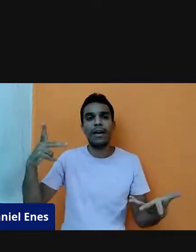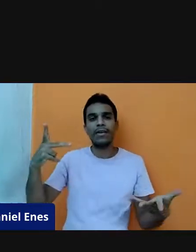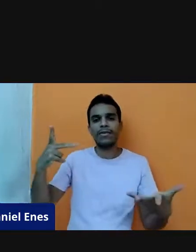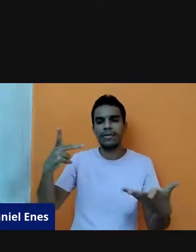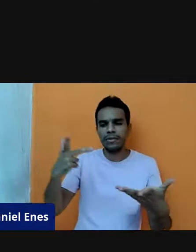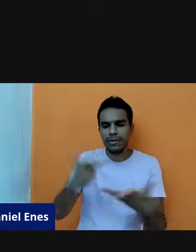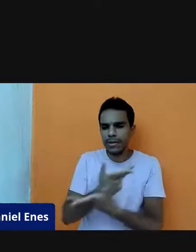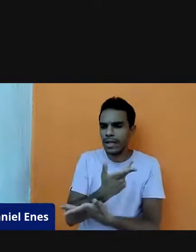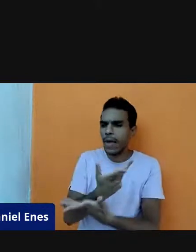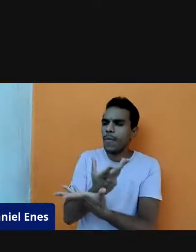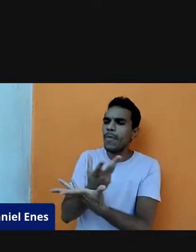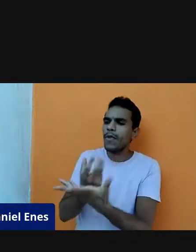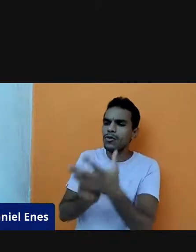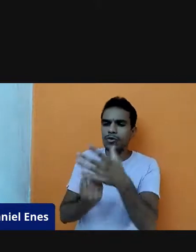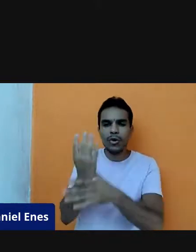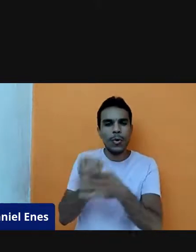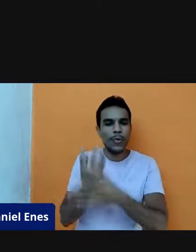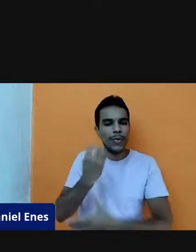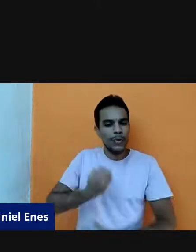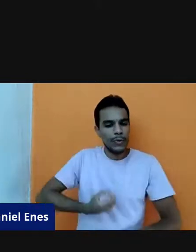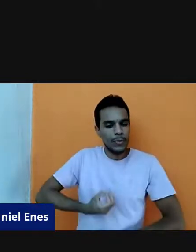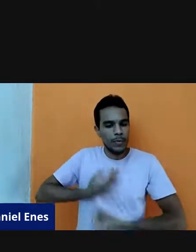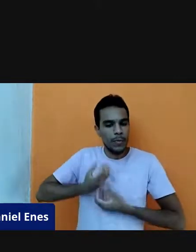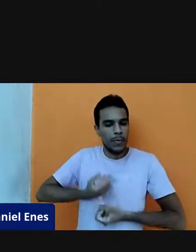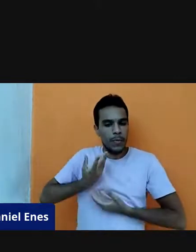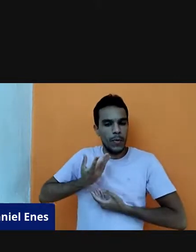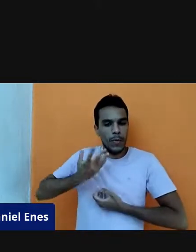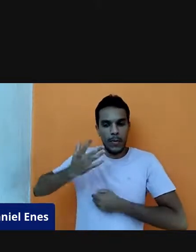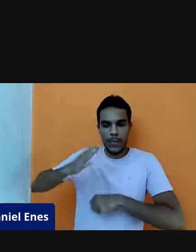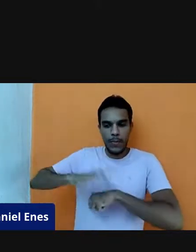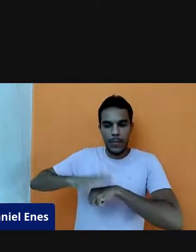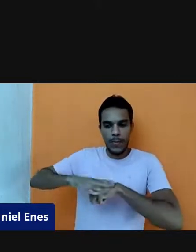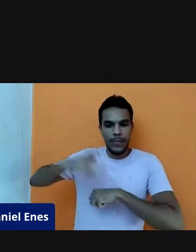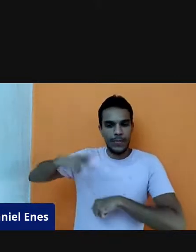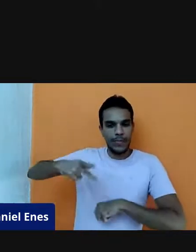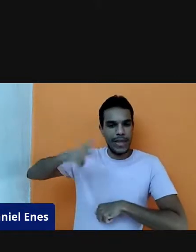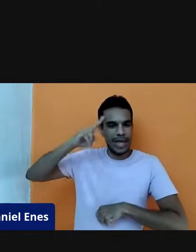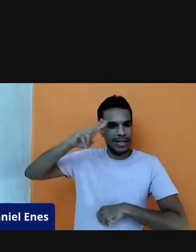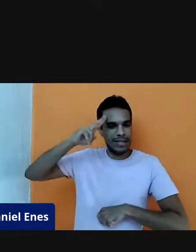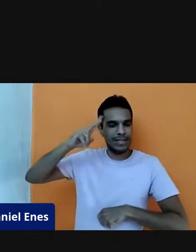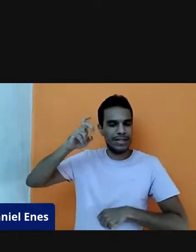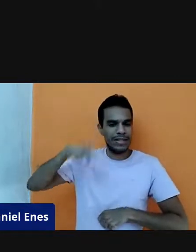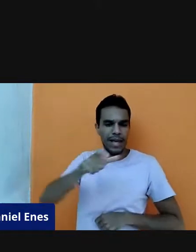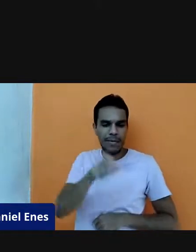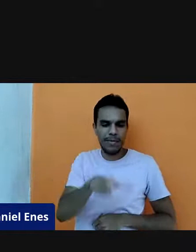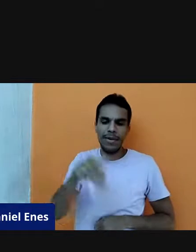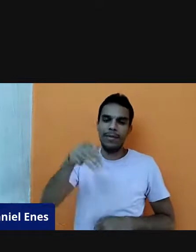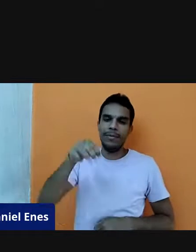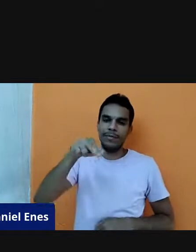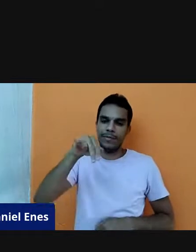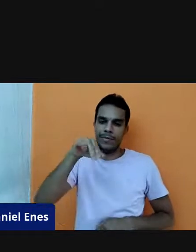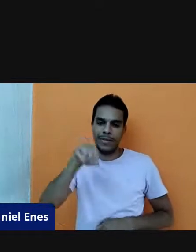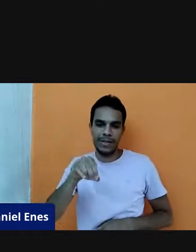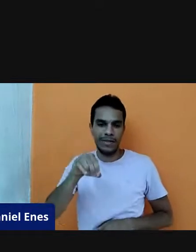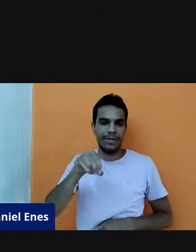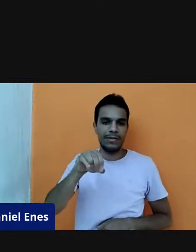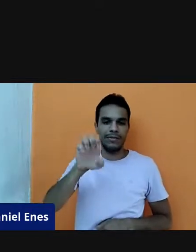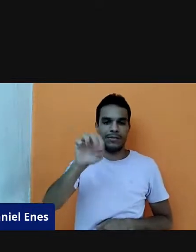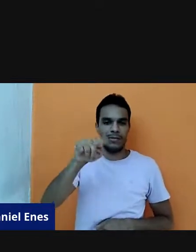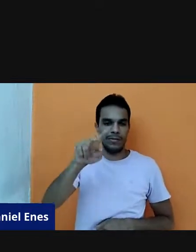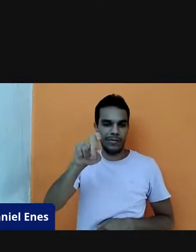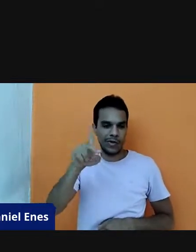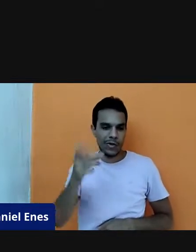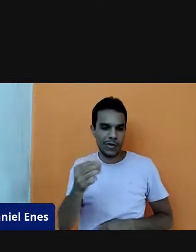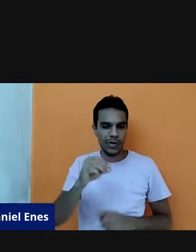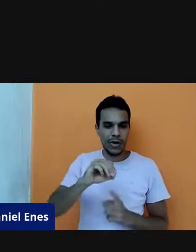seus poemas autobiográficos, né? Os mais conhecidos são Menino de Engenho, O Jardim de Minha Avó, descoberta